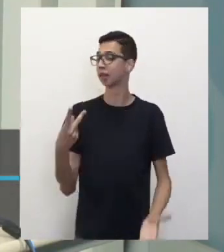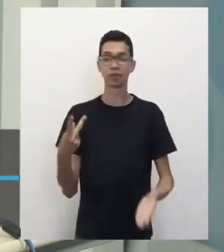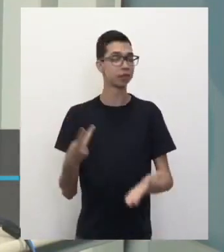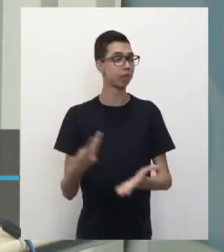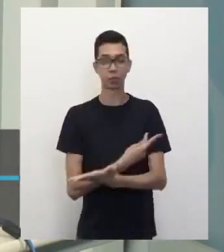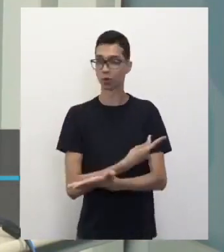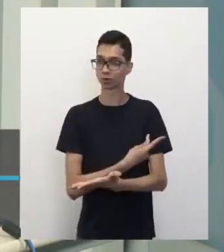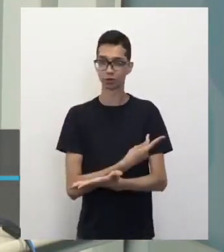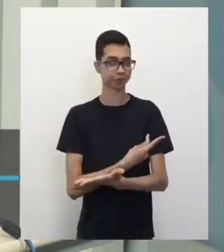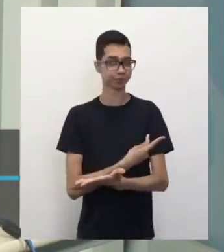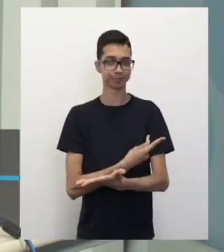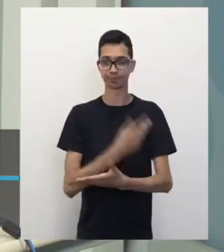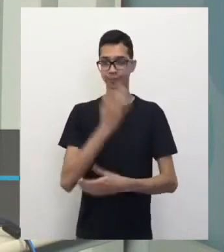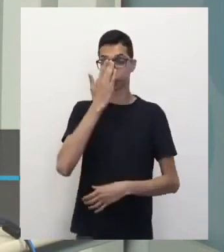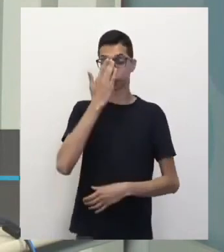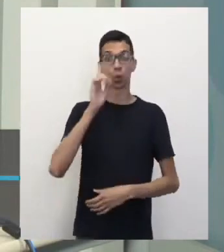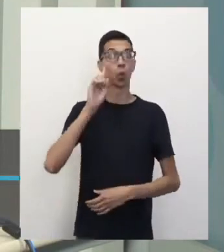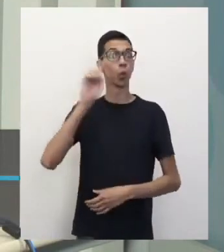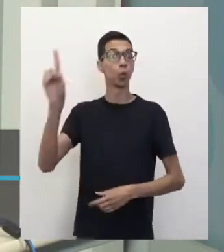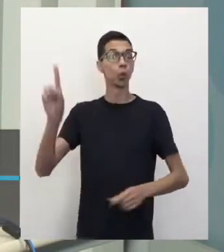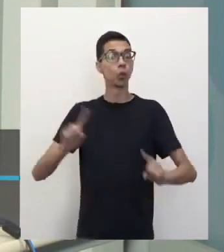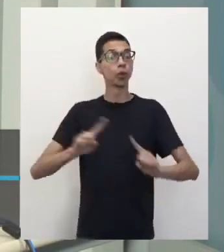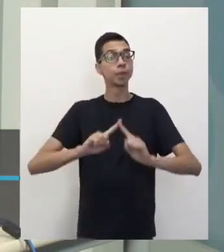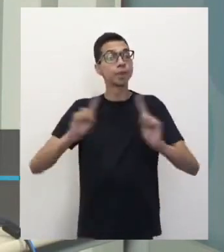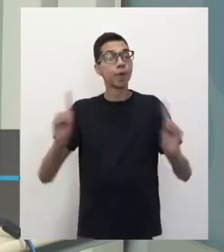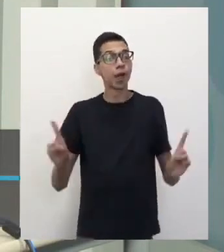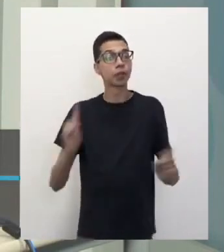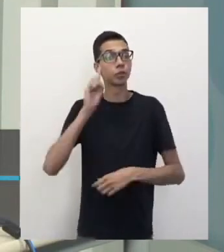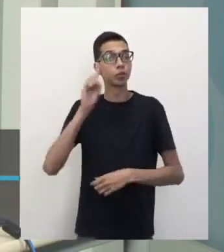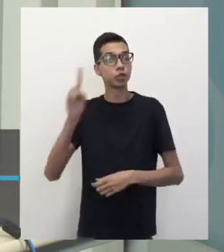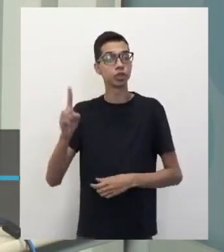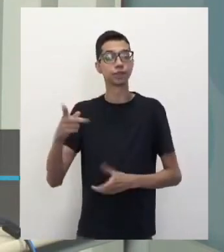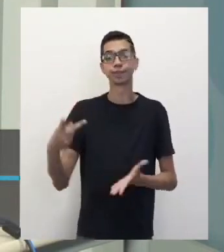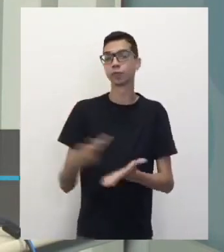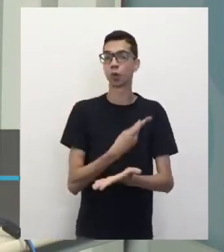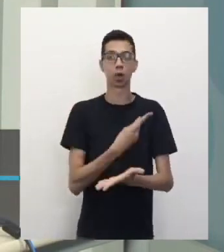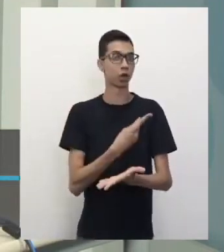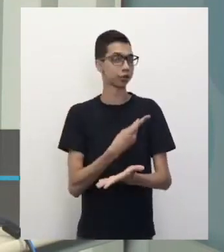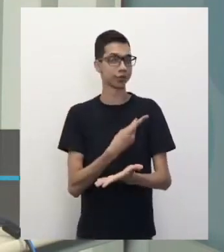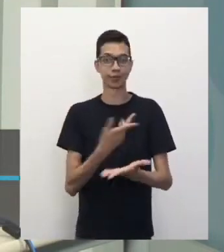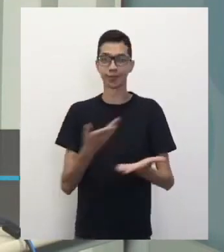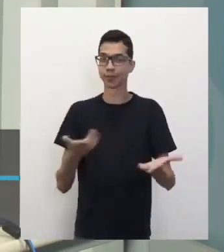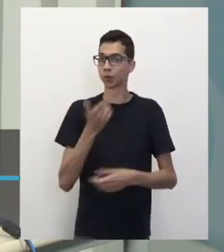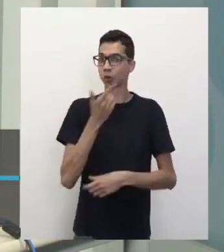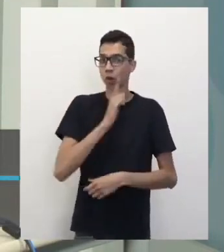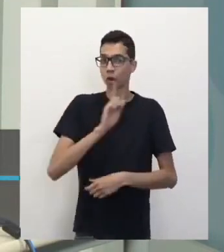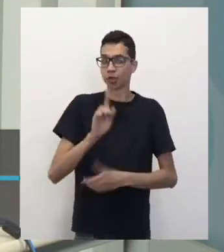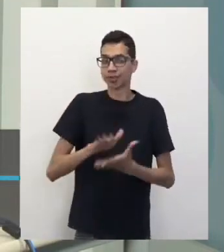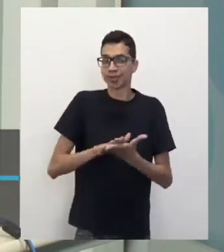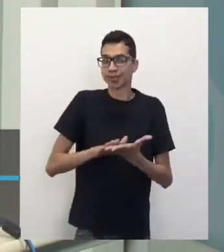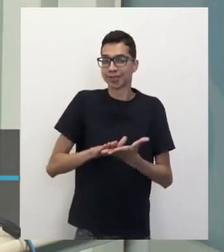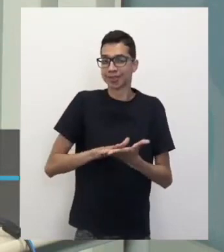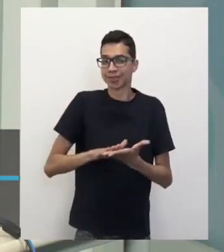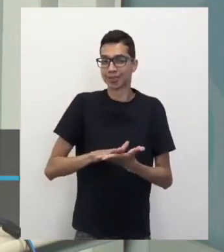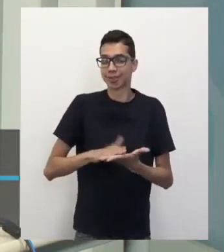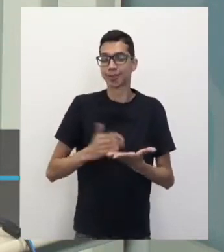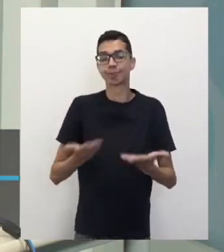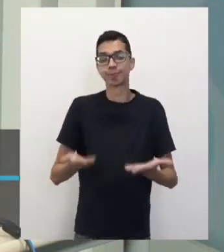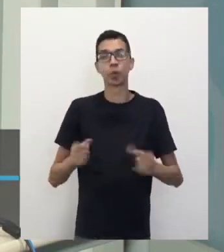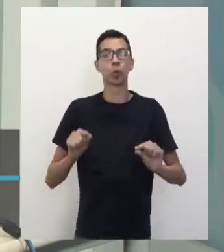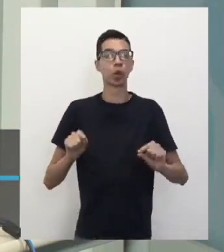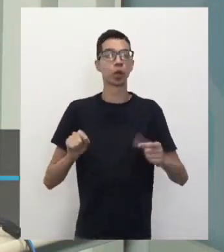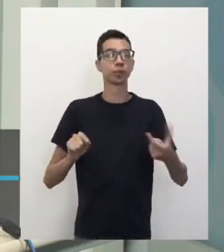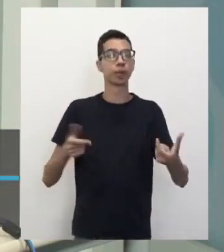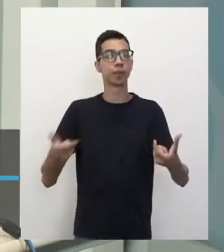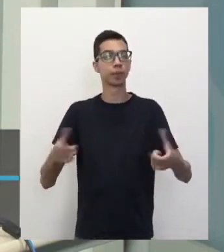artilheiro, mas naquele dia, porém, naquele dia, ele não marcou nenhum gol no campeonato. Então a conjunção adequada